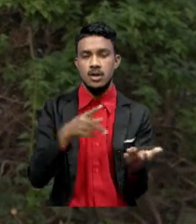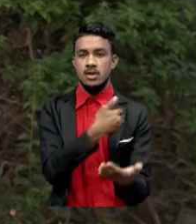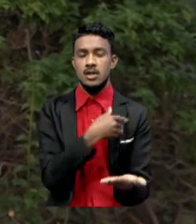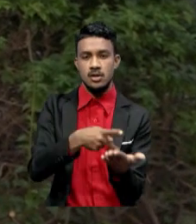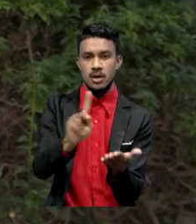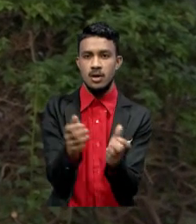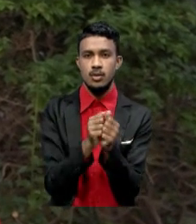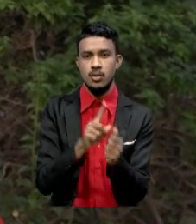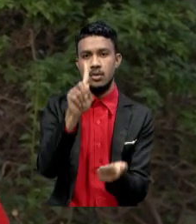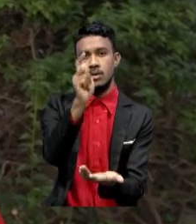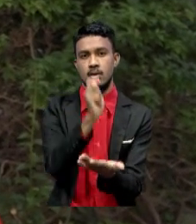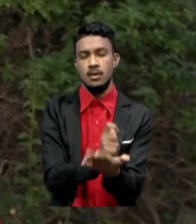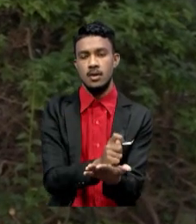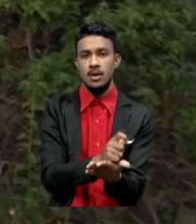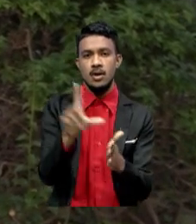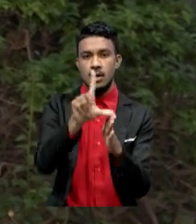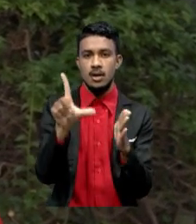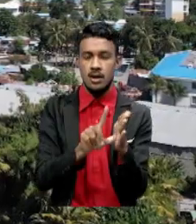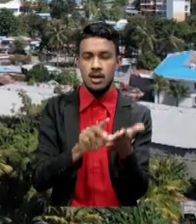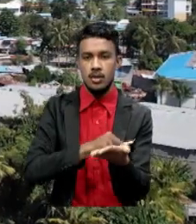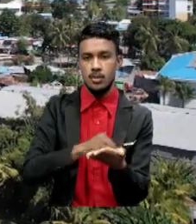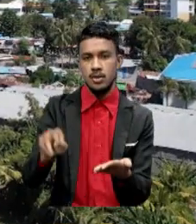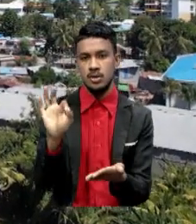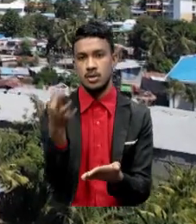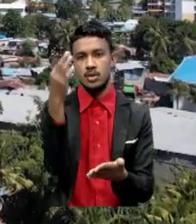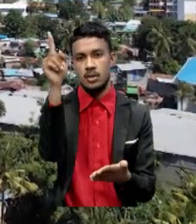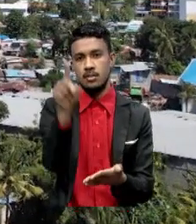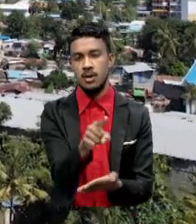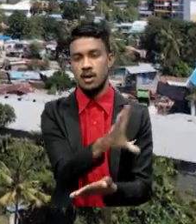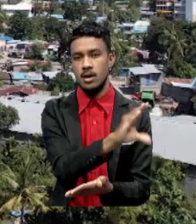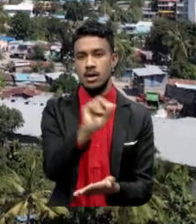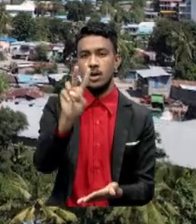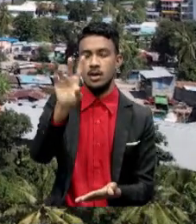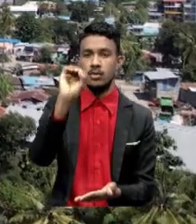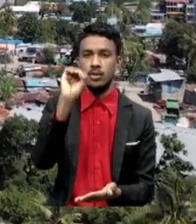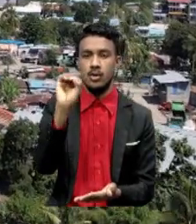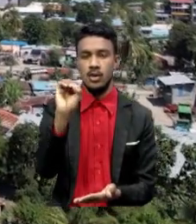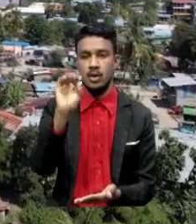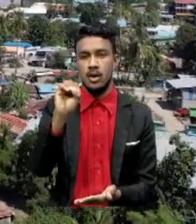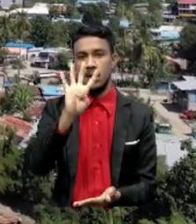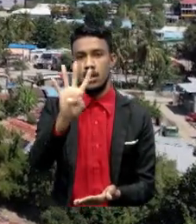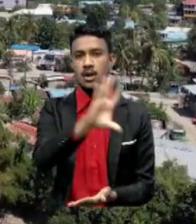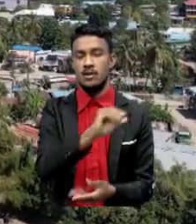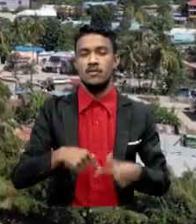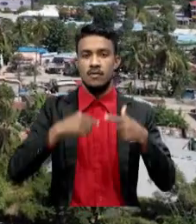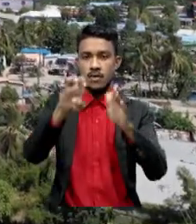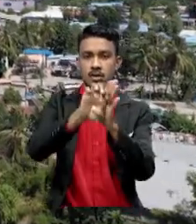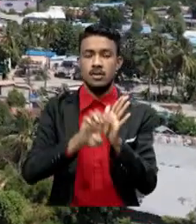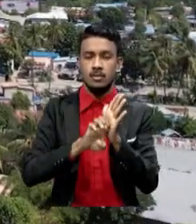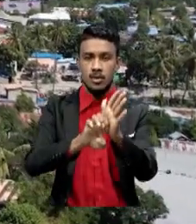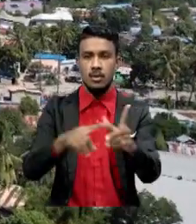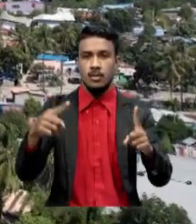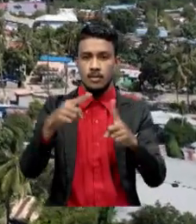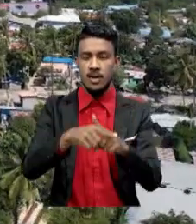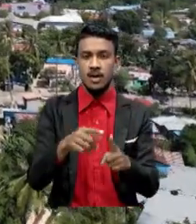resin. Tuir dekretu lei numero sanulu resin sia bara rihun ruahat, fodalan ba okupante sira na be mak okupa sasan